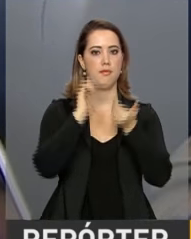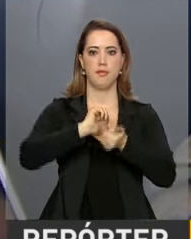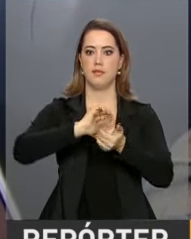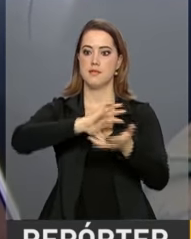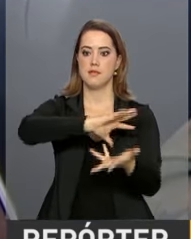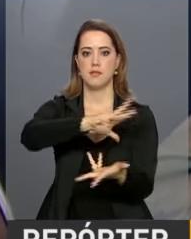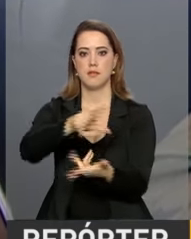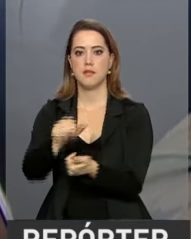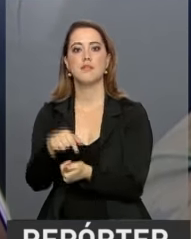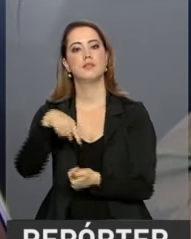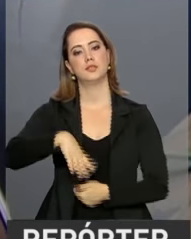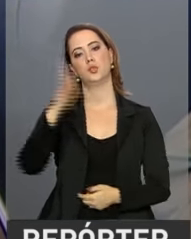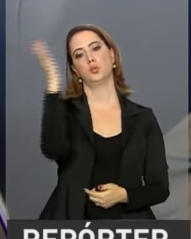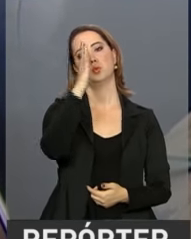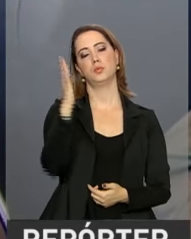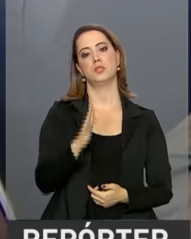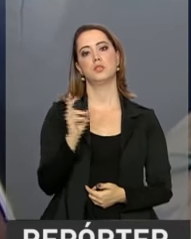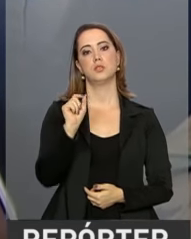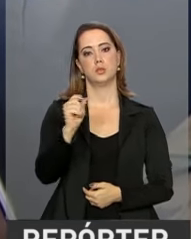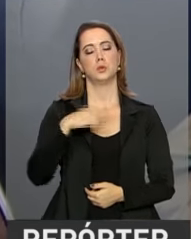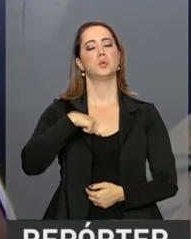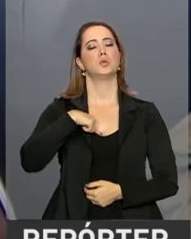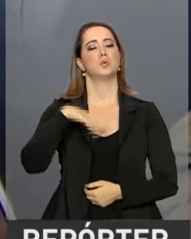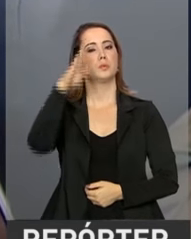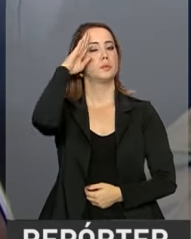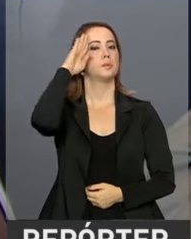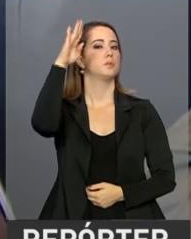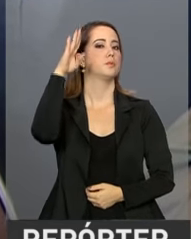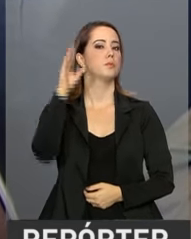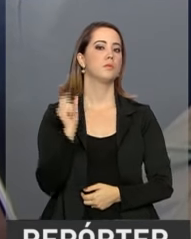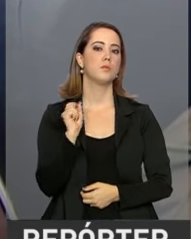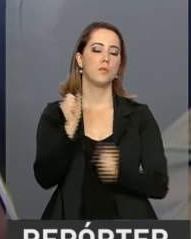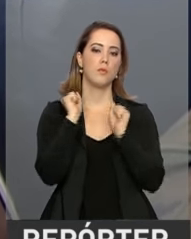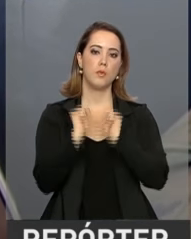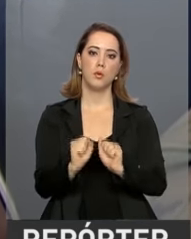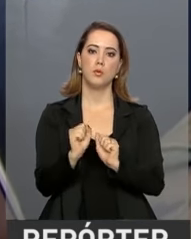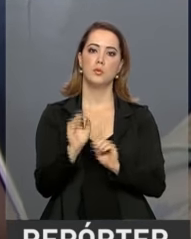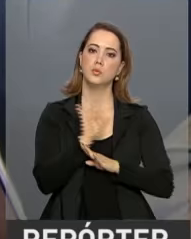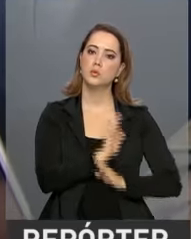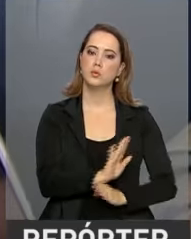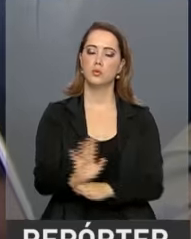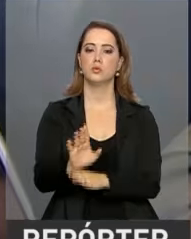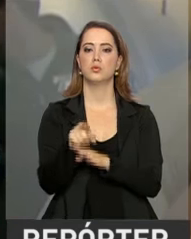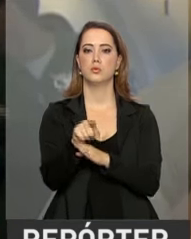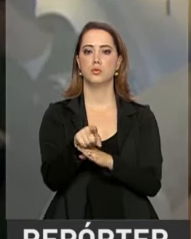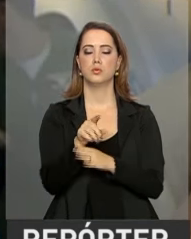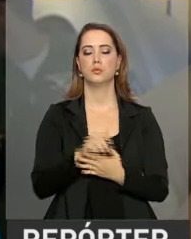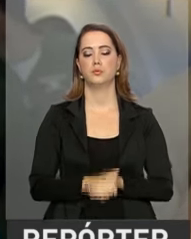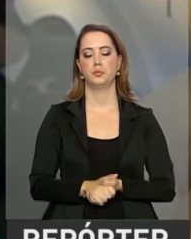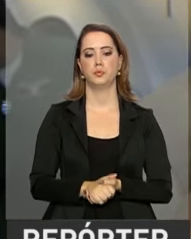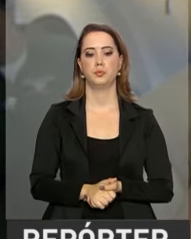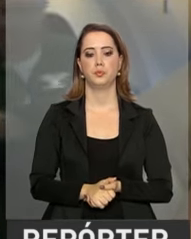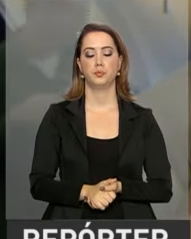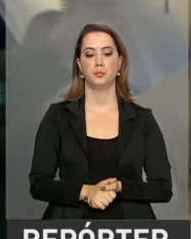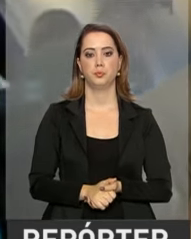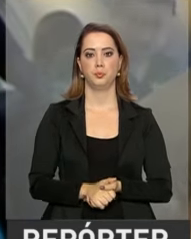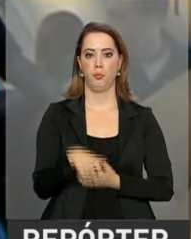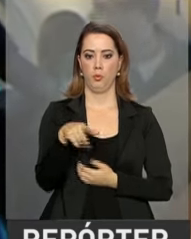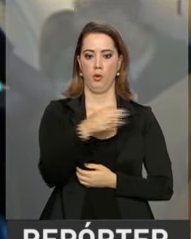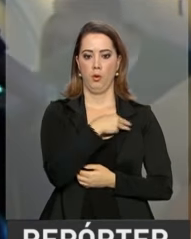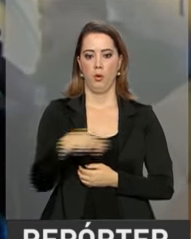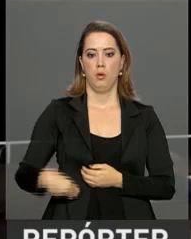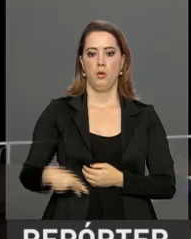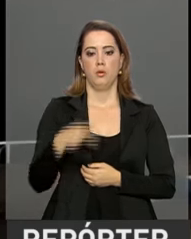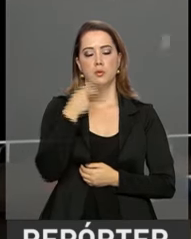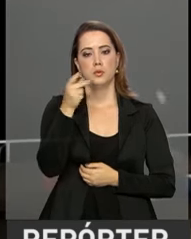mais sendo aqui no Brasil. E como militar, poder apoiar, aí, dar um apoio. Raul Jungmann comentou o